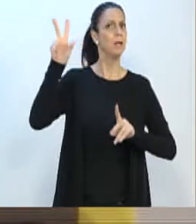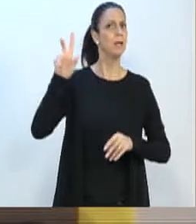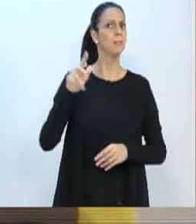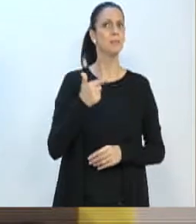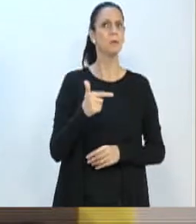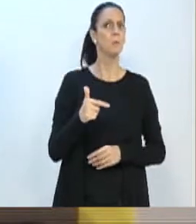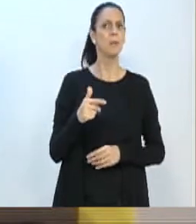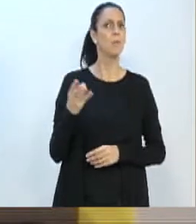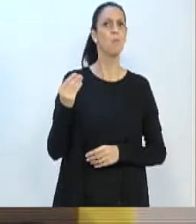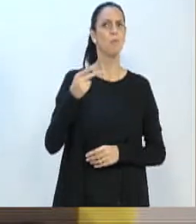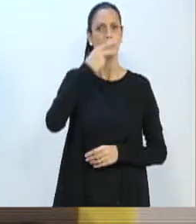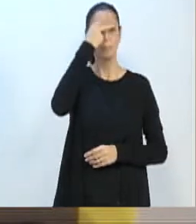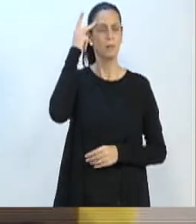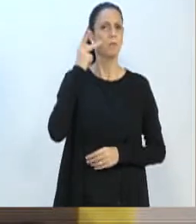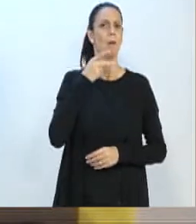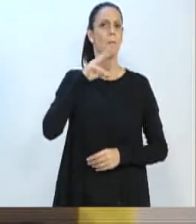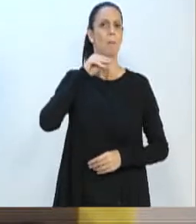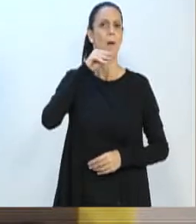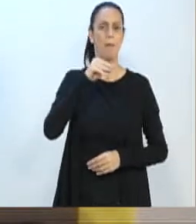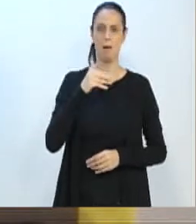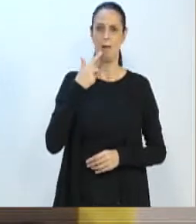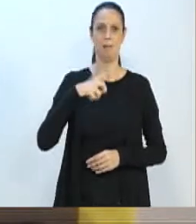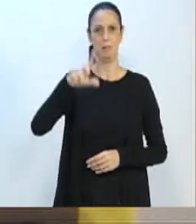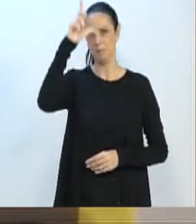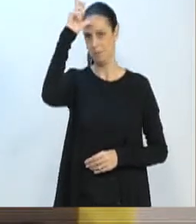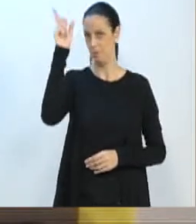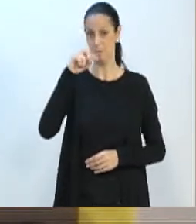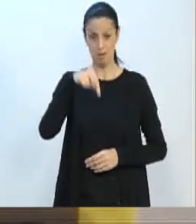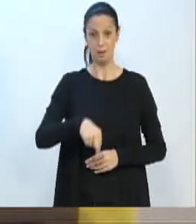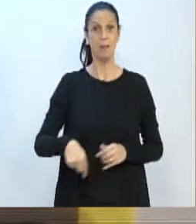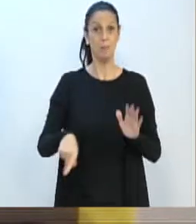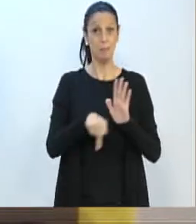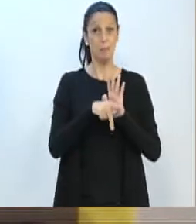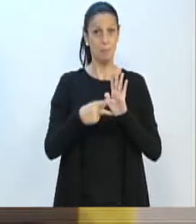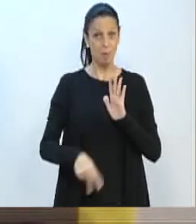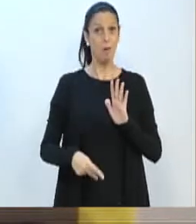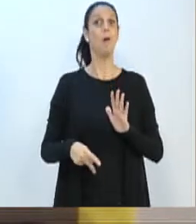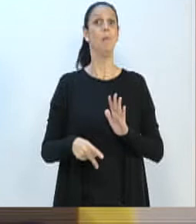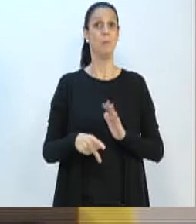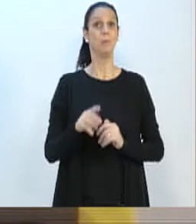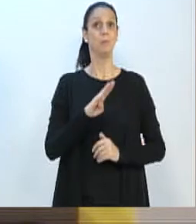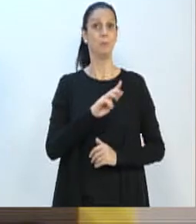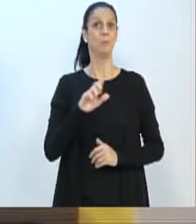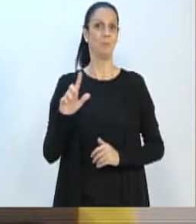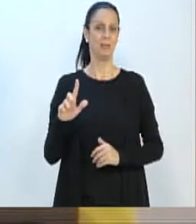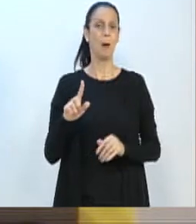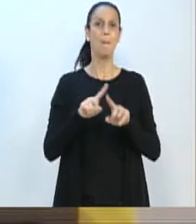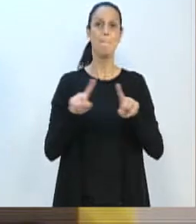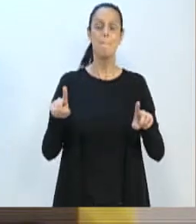falam a língua alemã ainda, e esse patrimônio está se extinguindo à medida que as pessoas